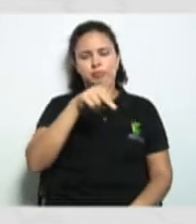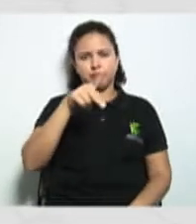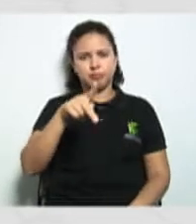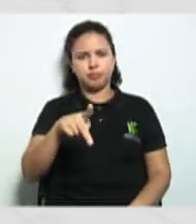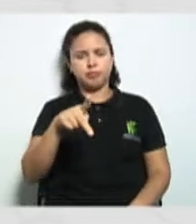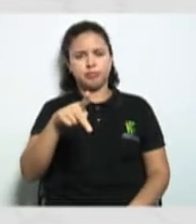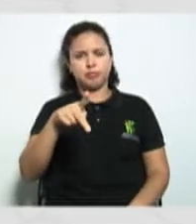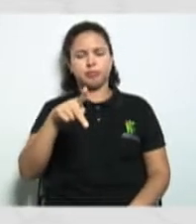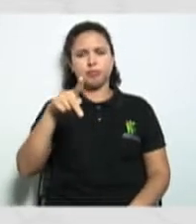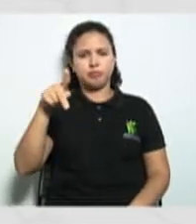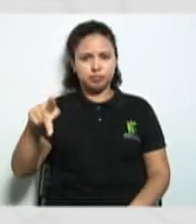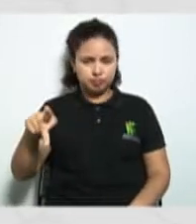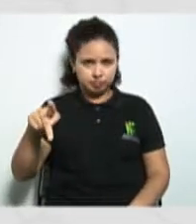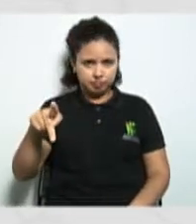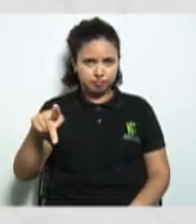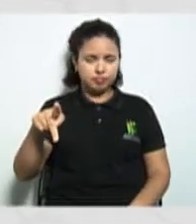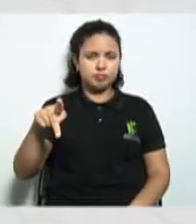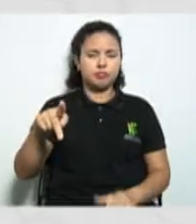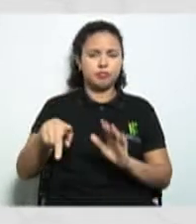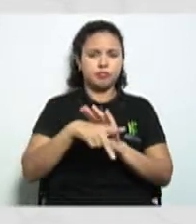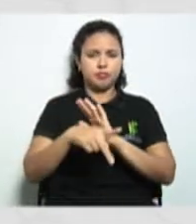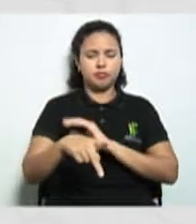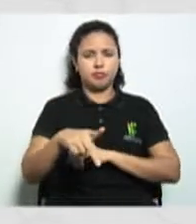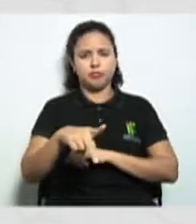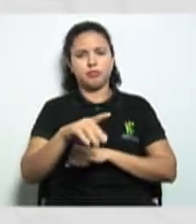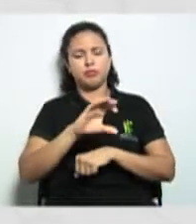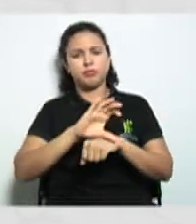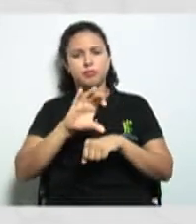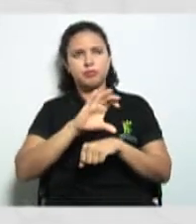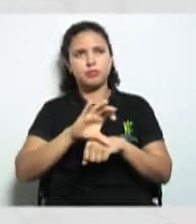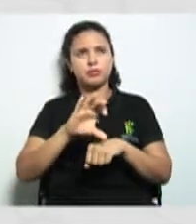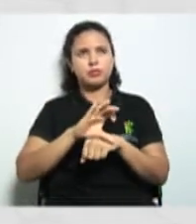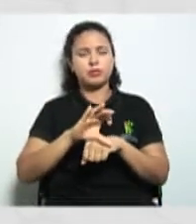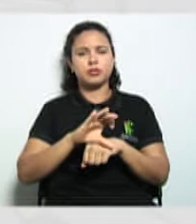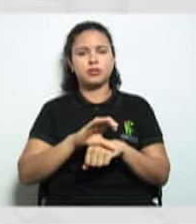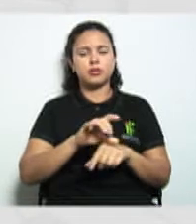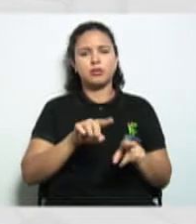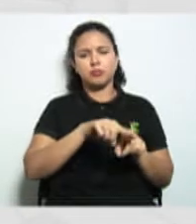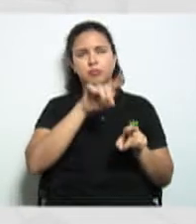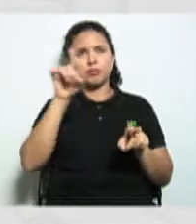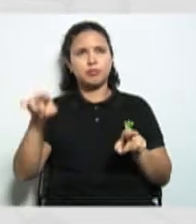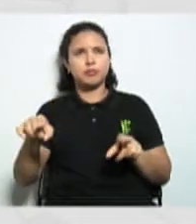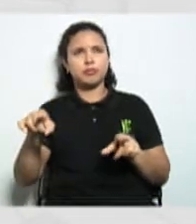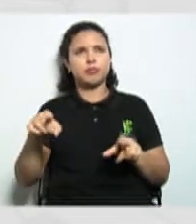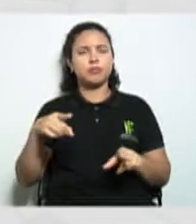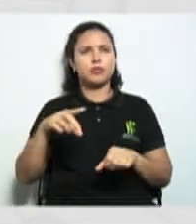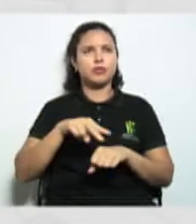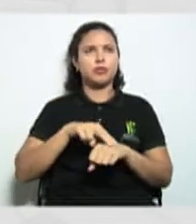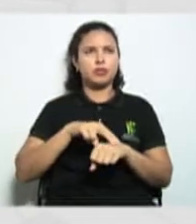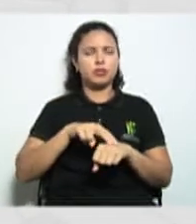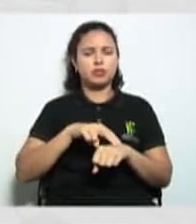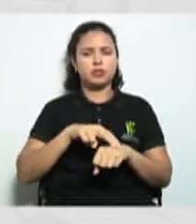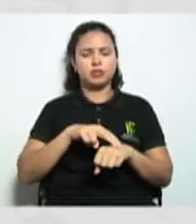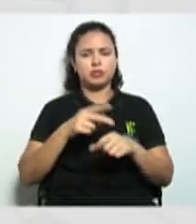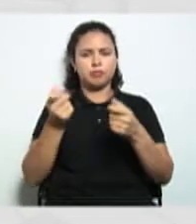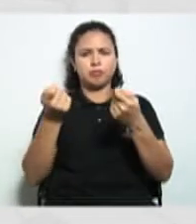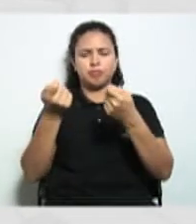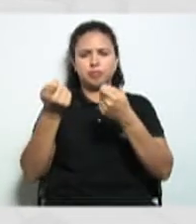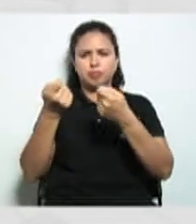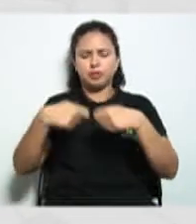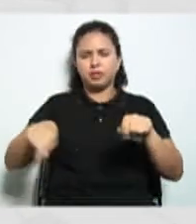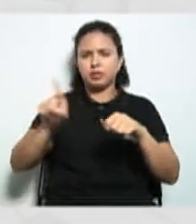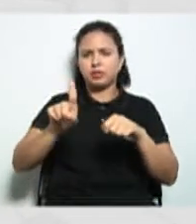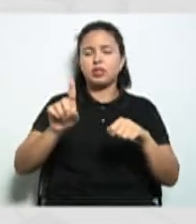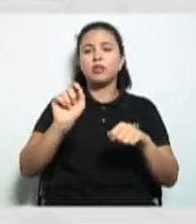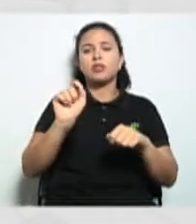para aprovação e certificação. E o não obrigatório, ele é caracterizado como atividade